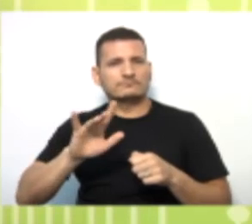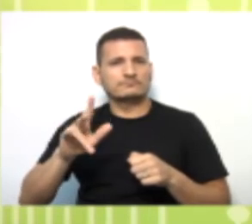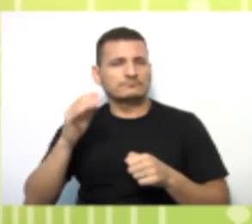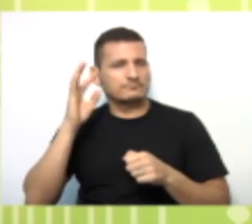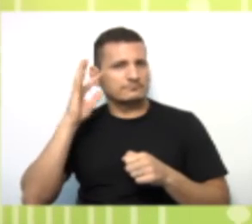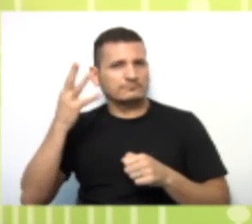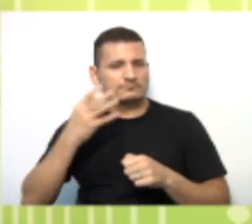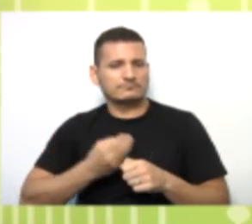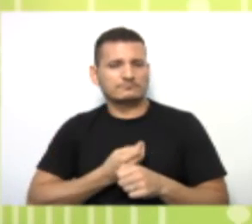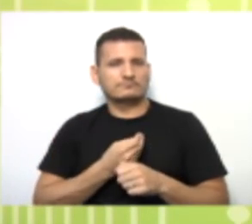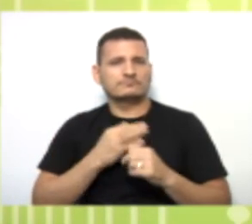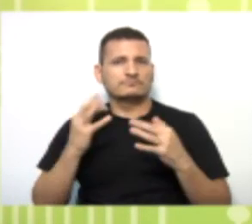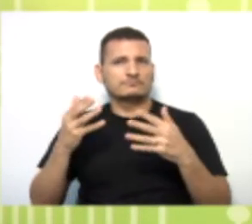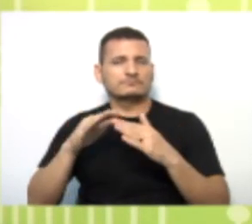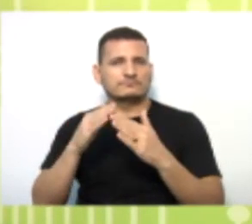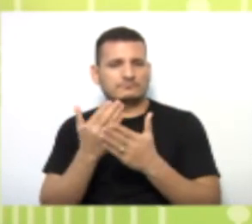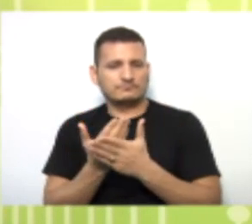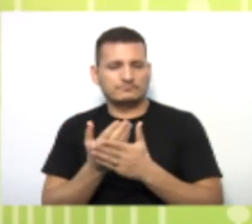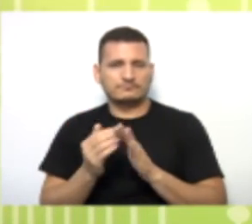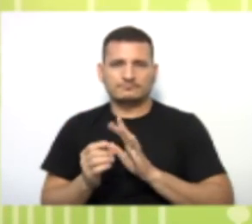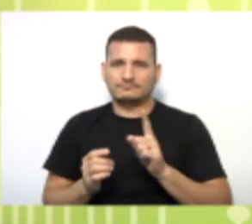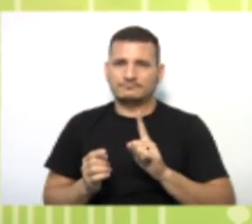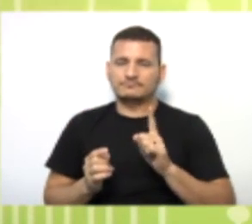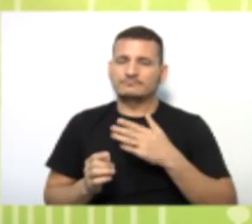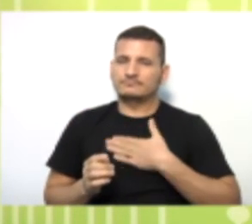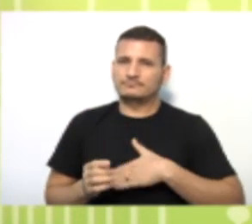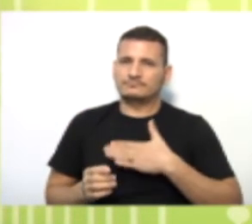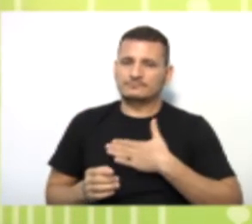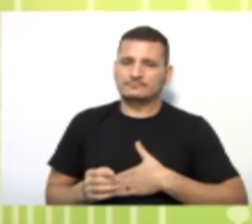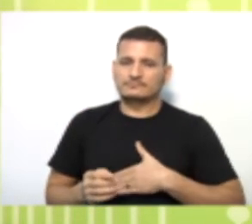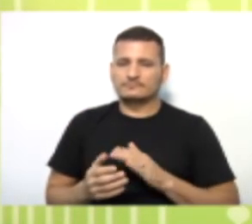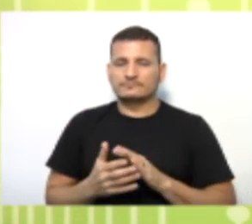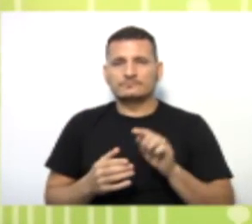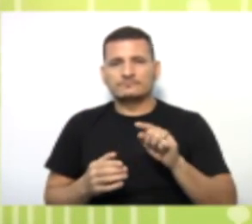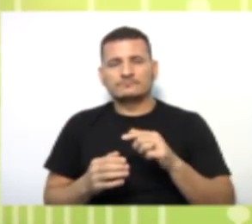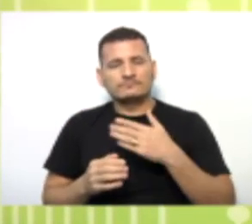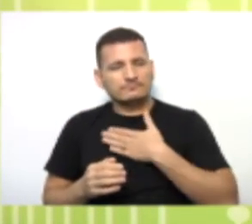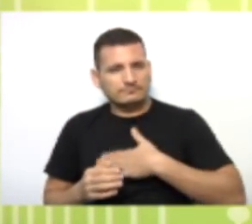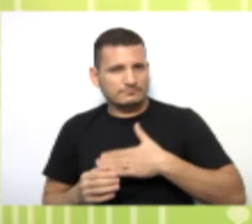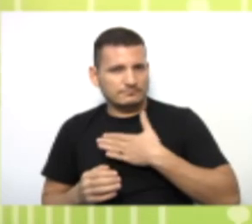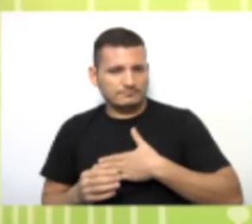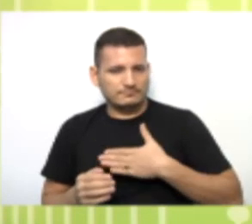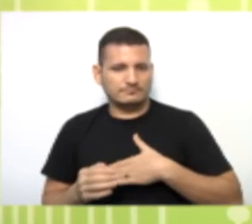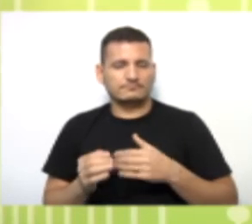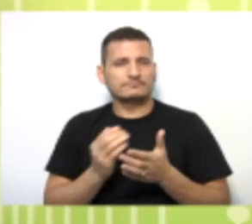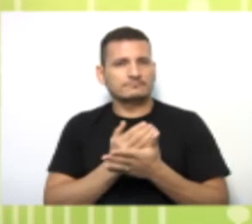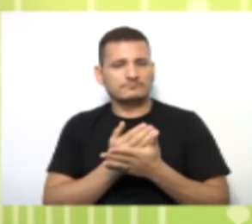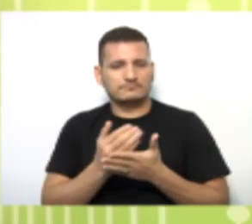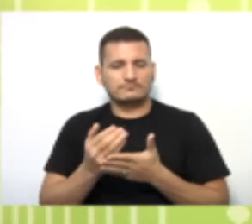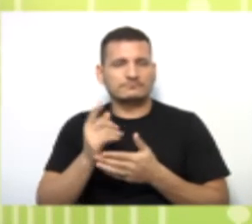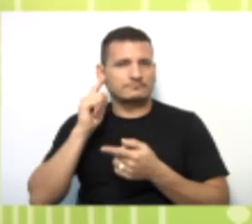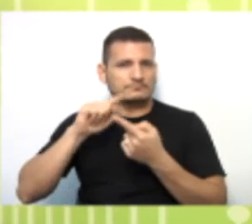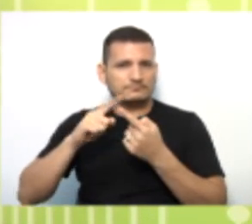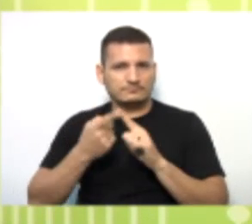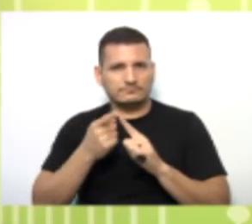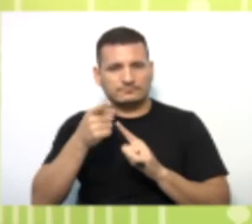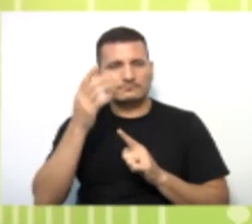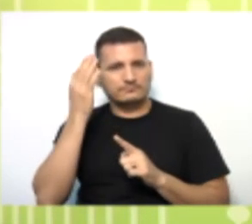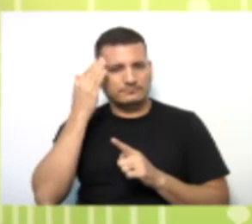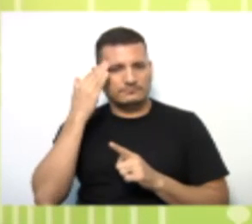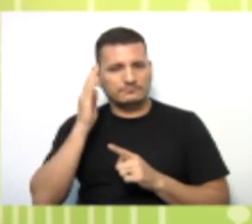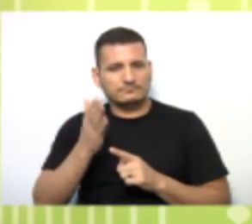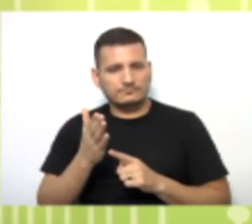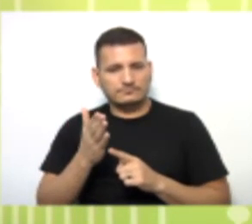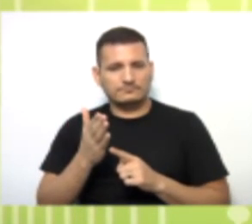a minha vida toda na escola. Não, não é assim. Você vai pegar, vai ser devagar, a gente começou com a lógica que agora você já sabe, você já